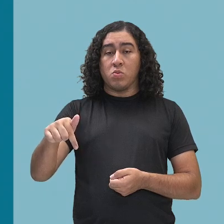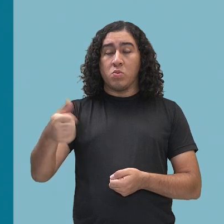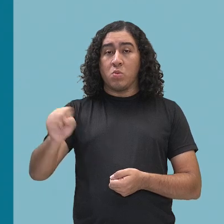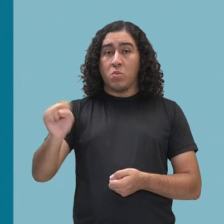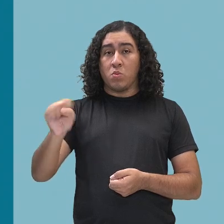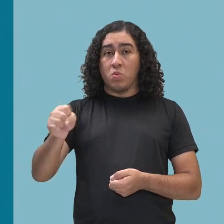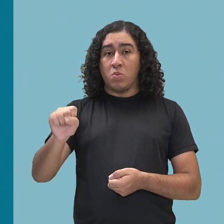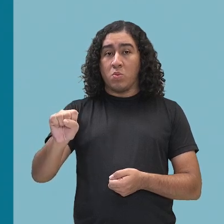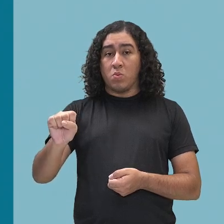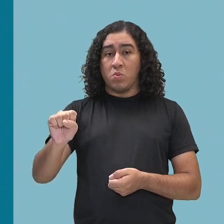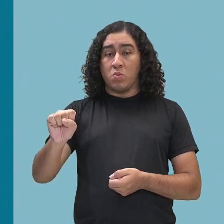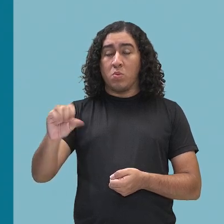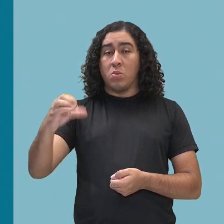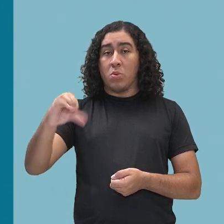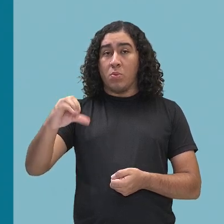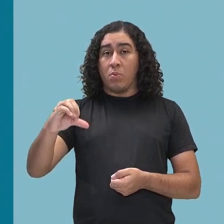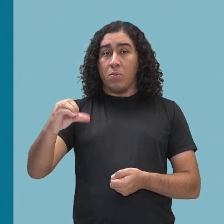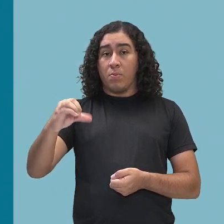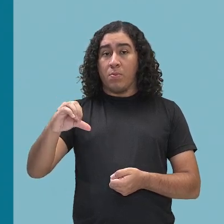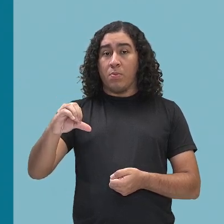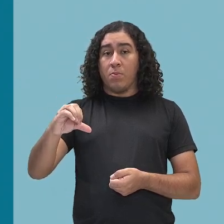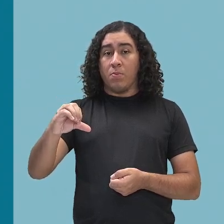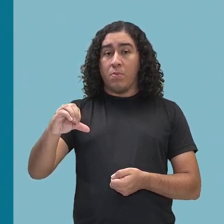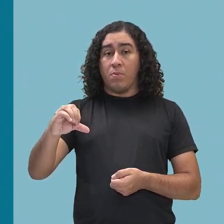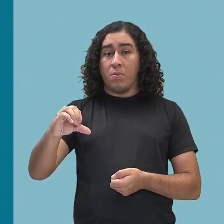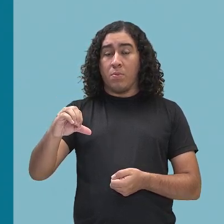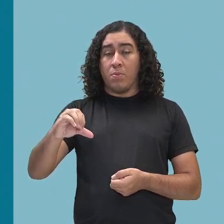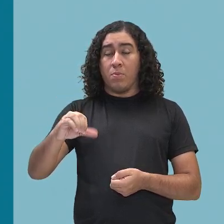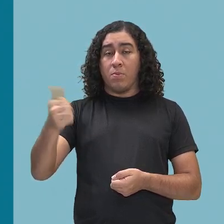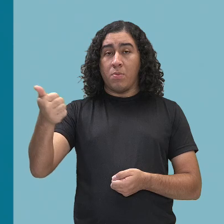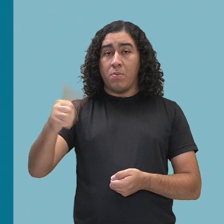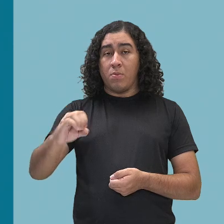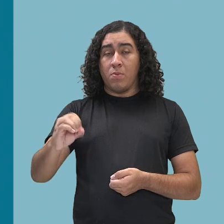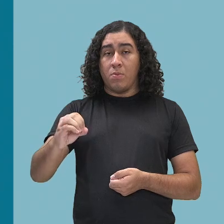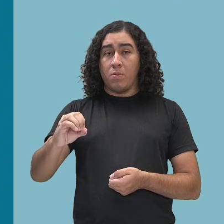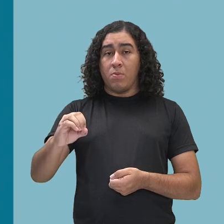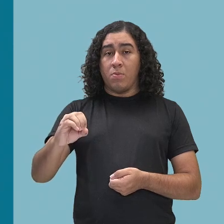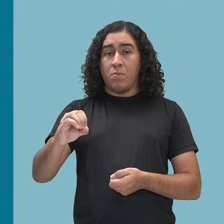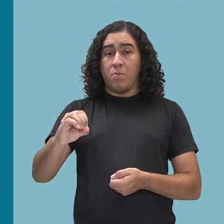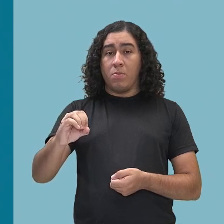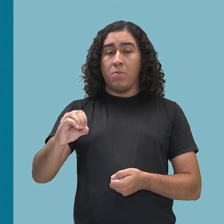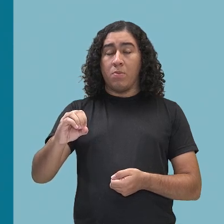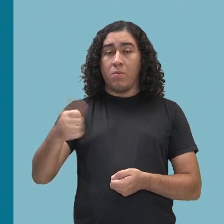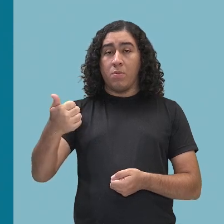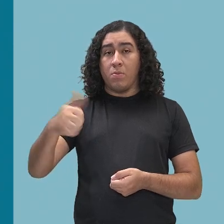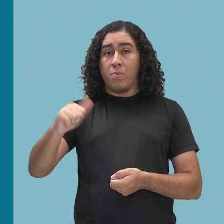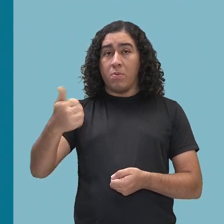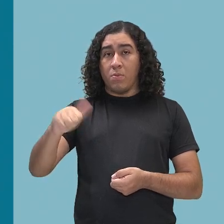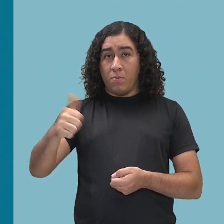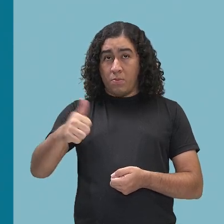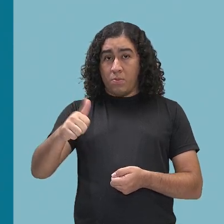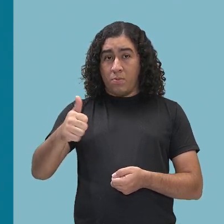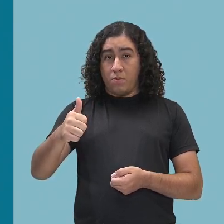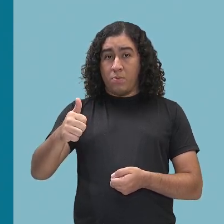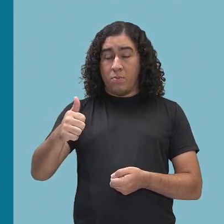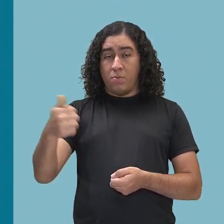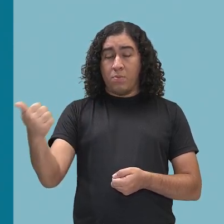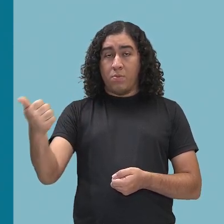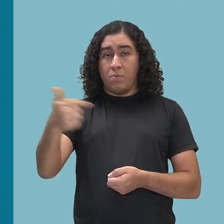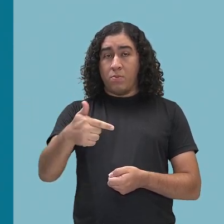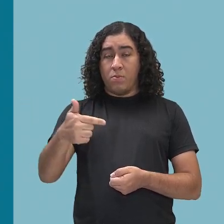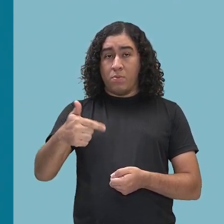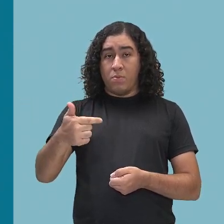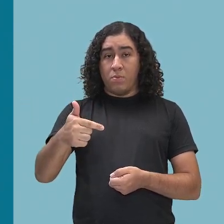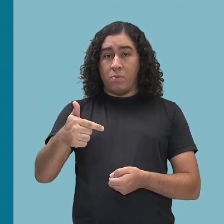eighth, ninth, 10th, 11th, 12th,